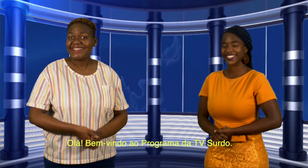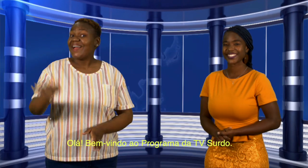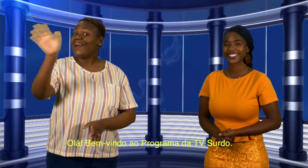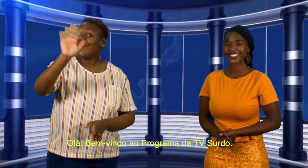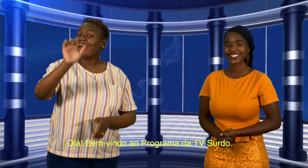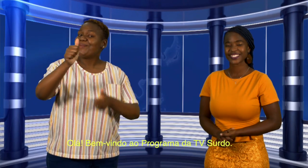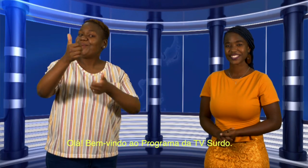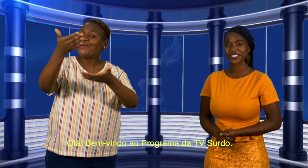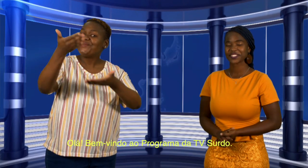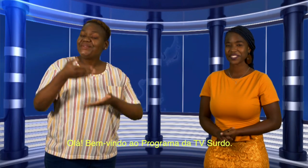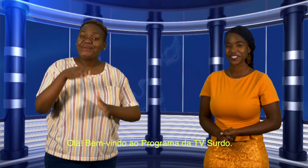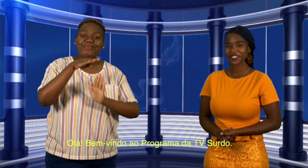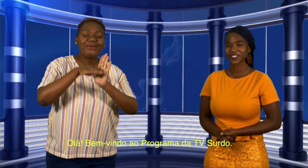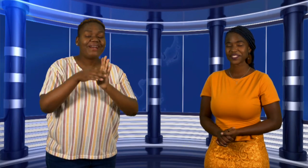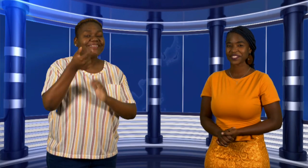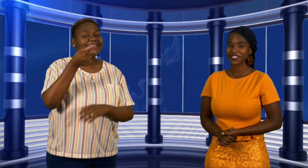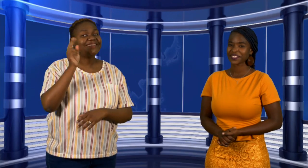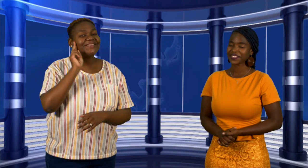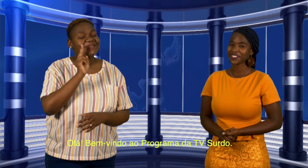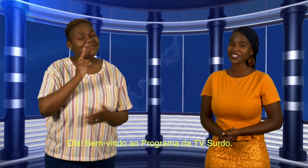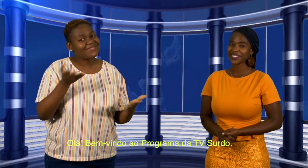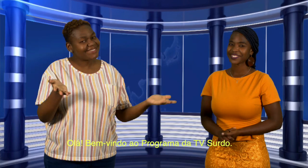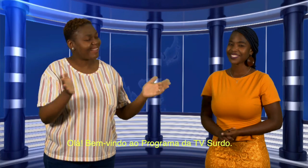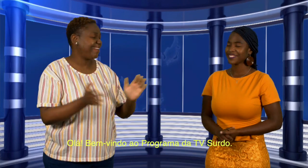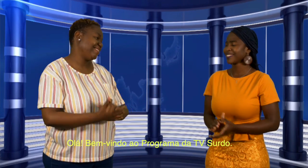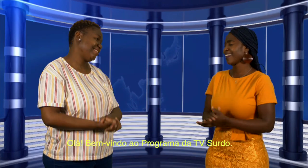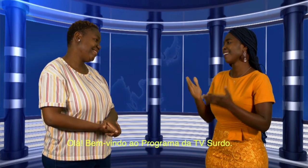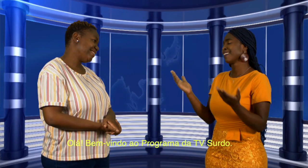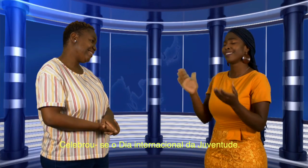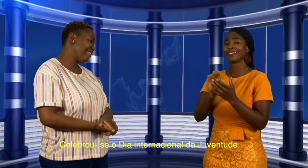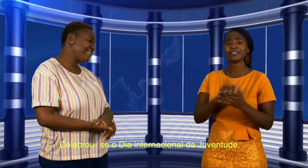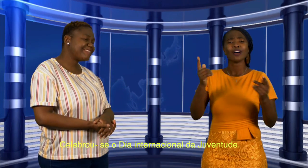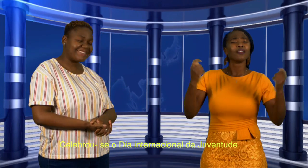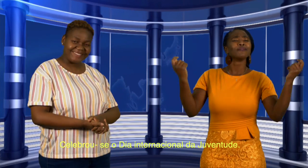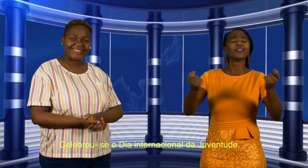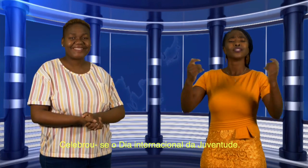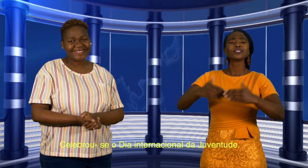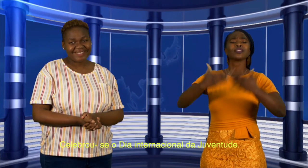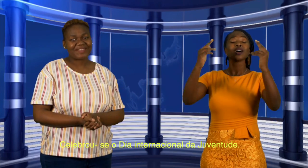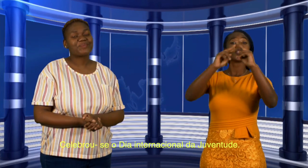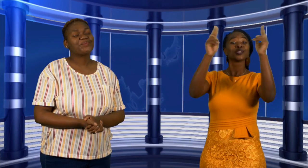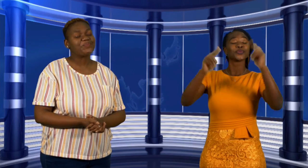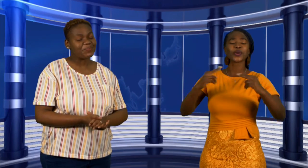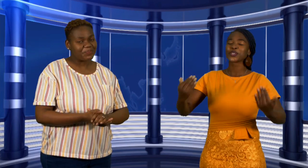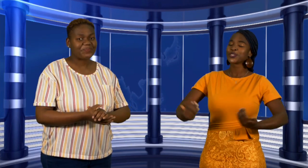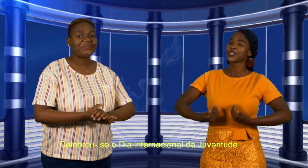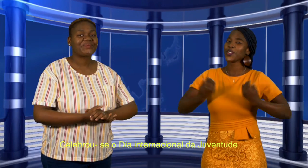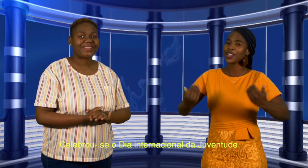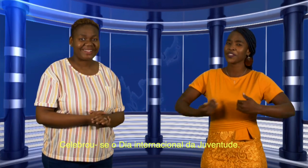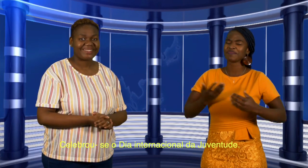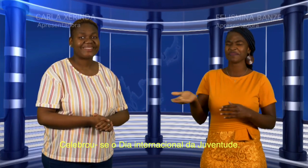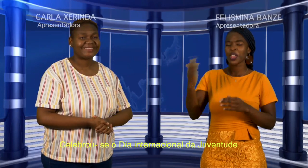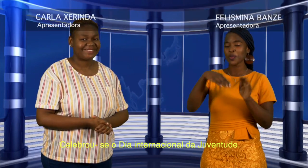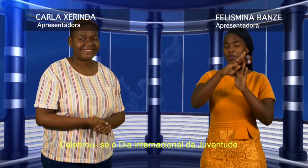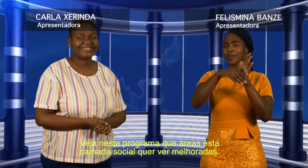Olá, bem-vindo ao programa da TV Surdo. Celebrou-se o Dia Internacional da Juventude.